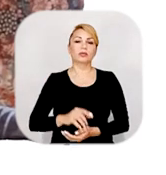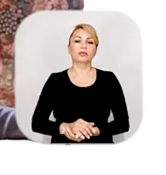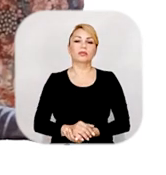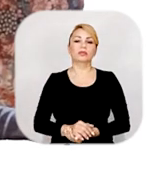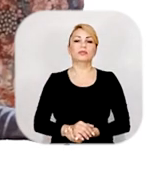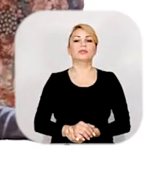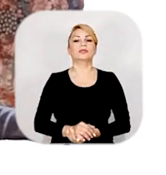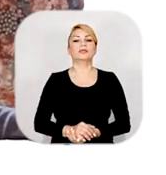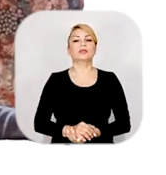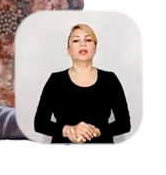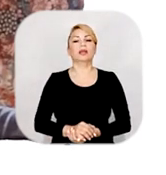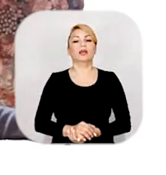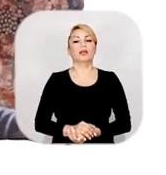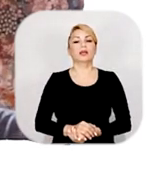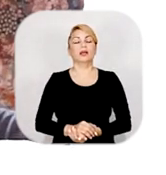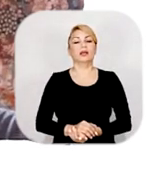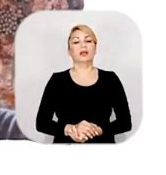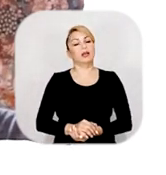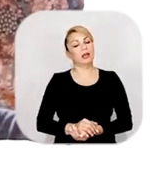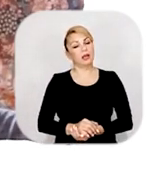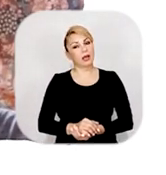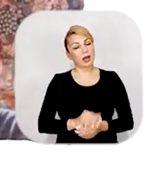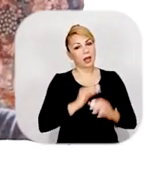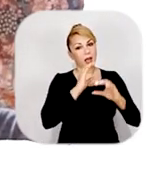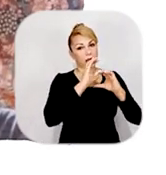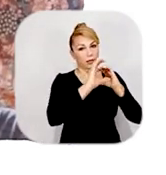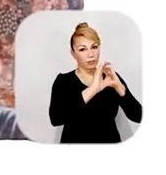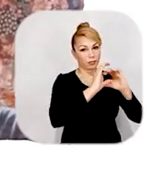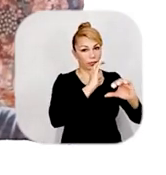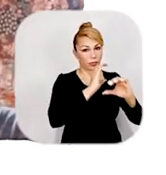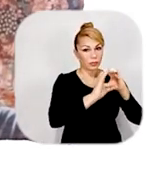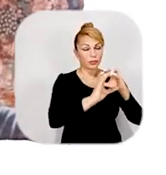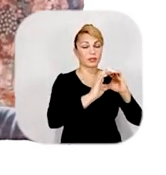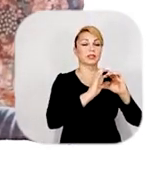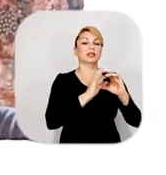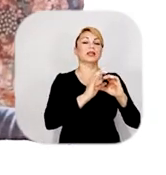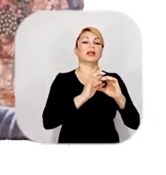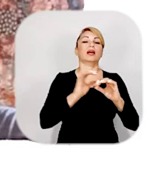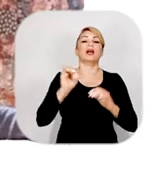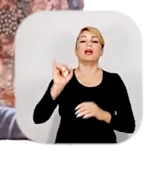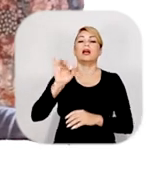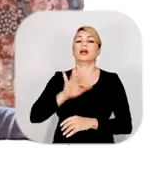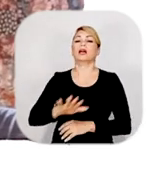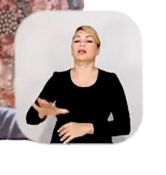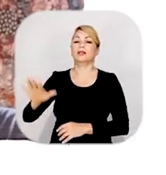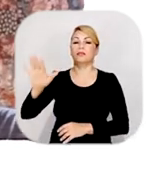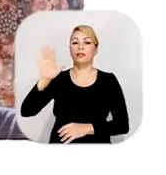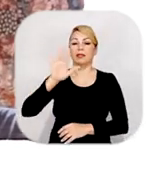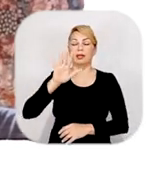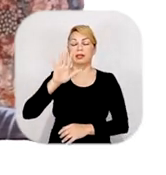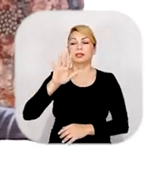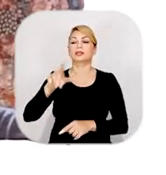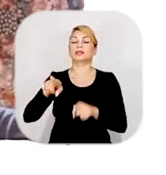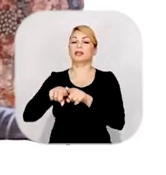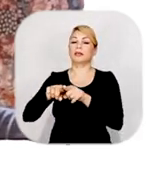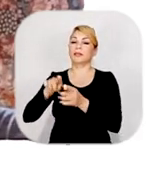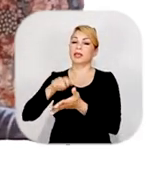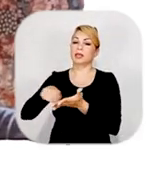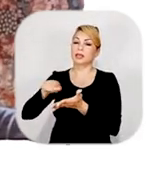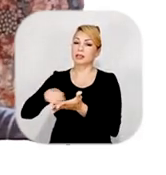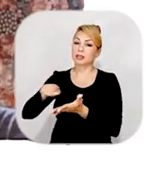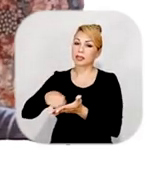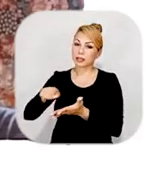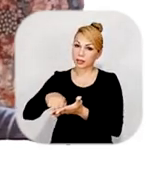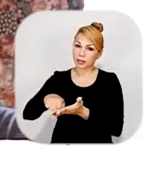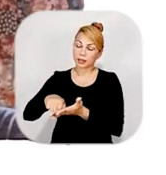acoplar essa questão das músicas, a questão da imagem, a questão também da escrita, porque é verdade